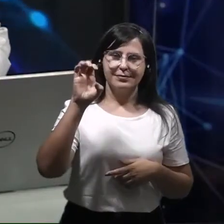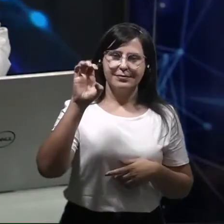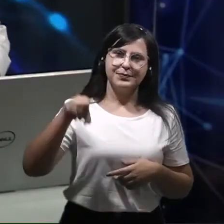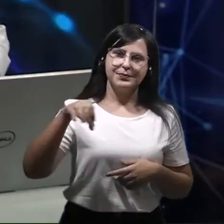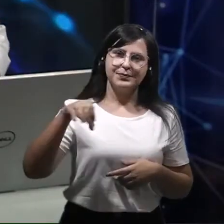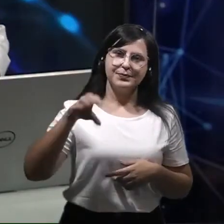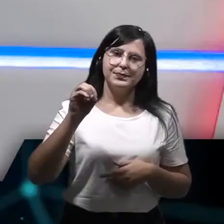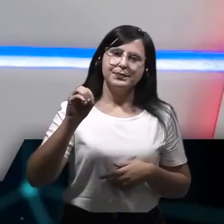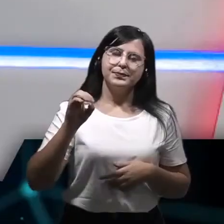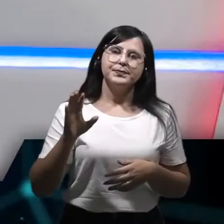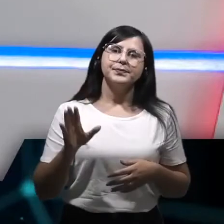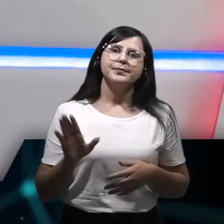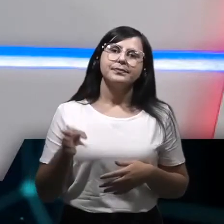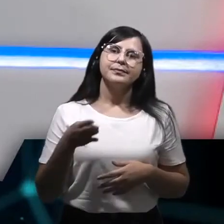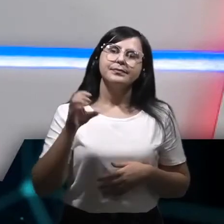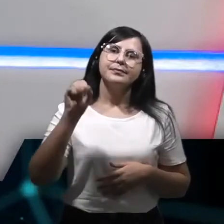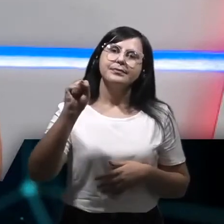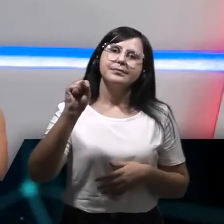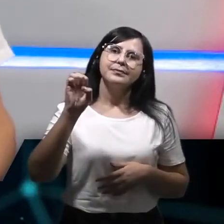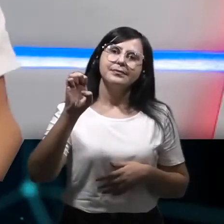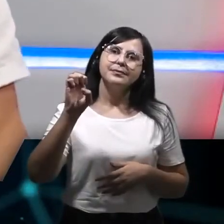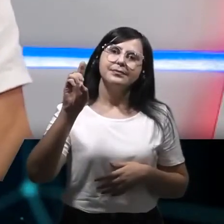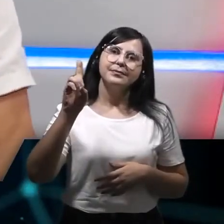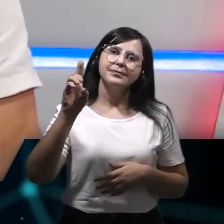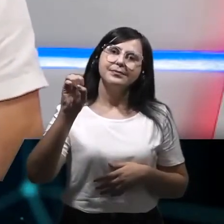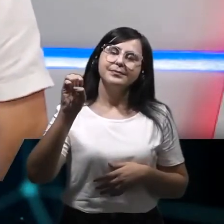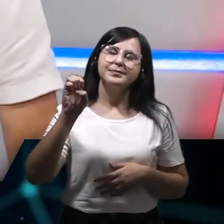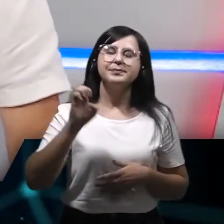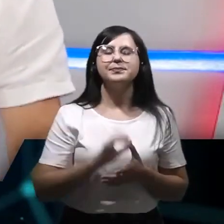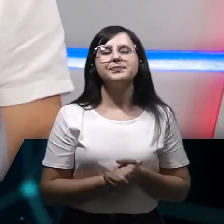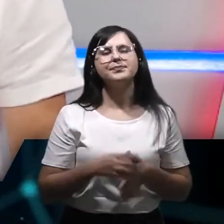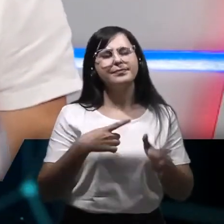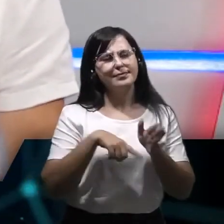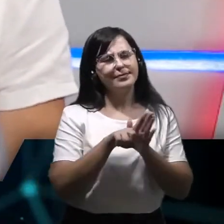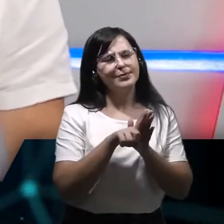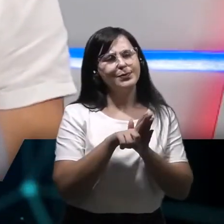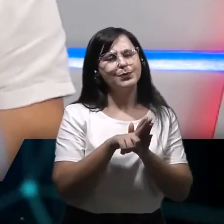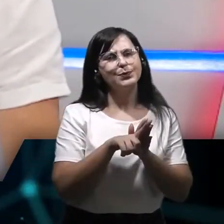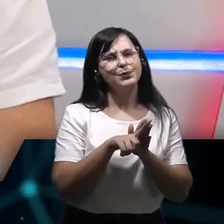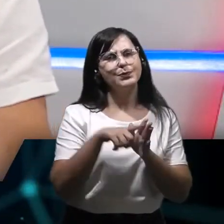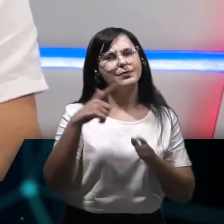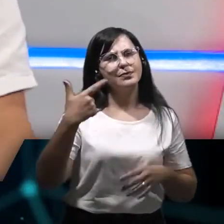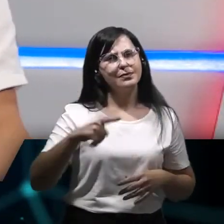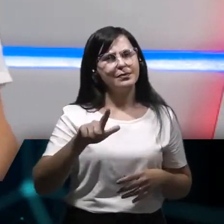minuto para a réplica. Eu pergunto ao Rubinho Nunes,